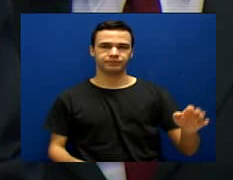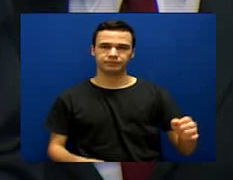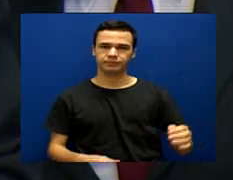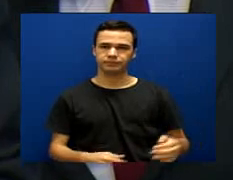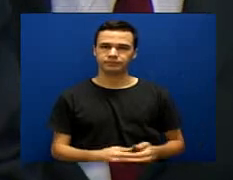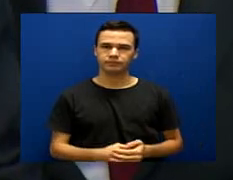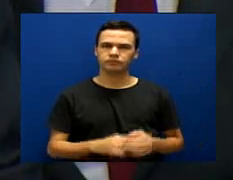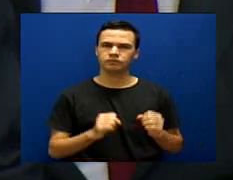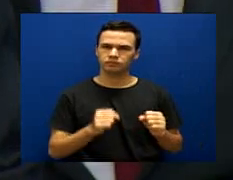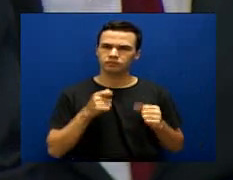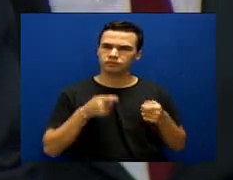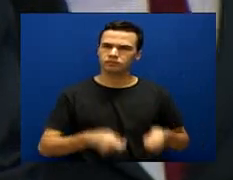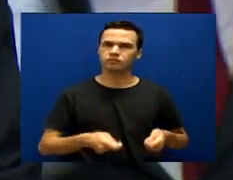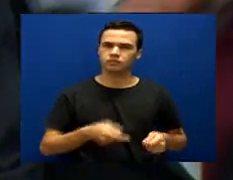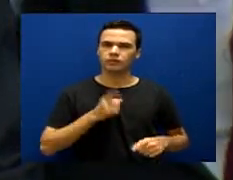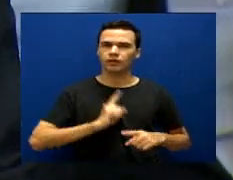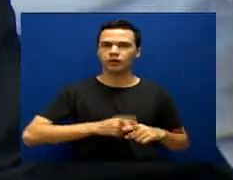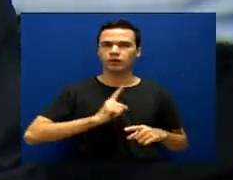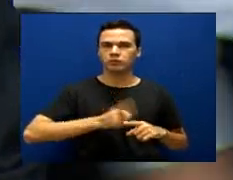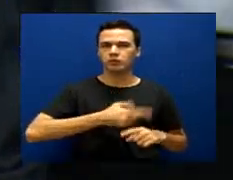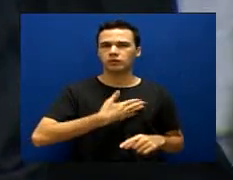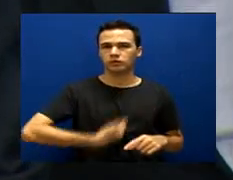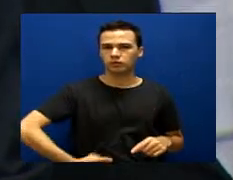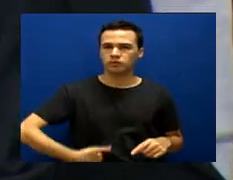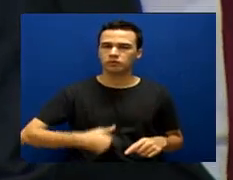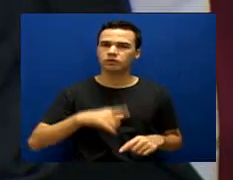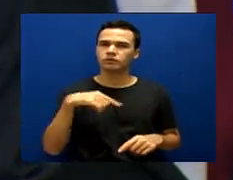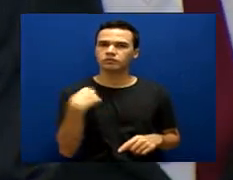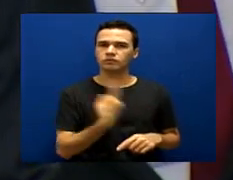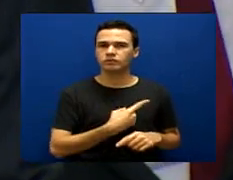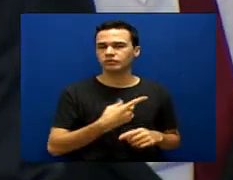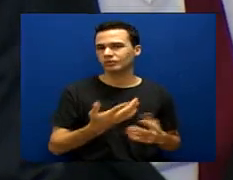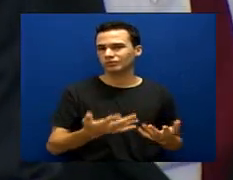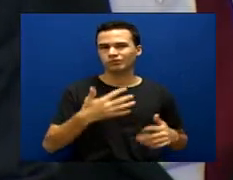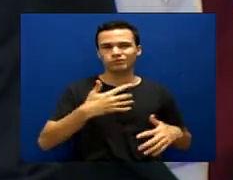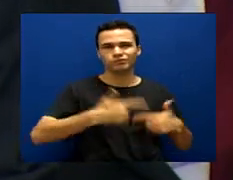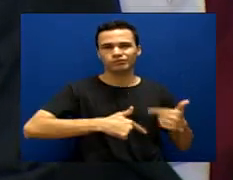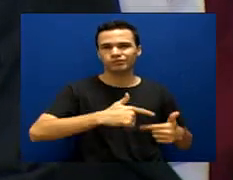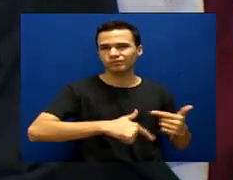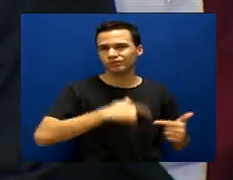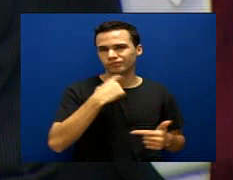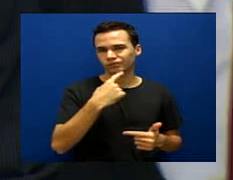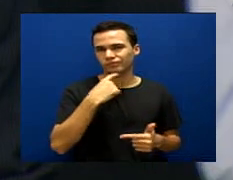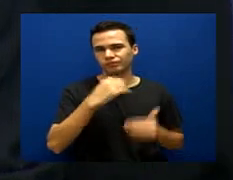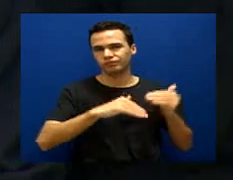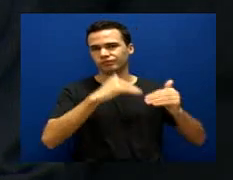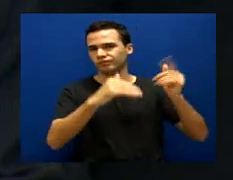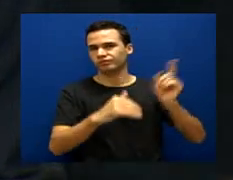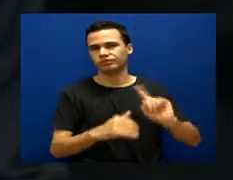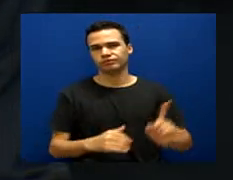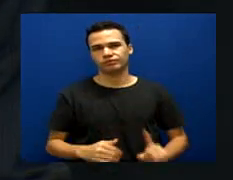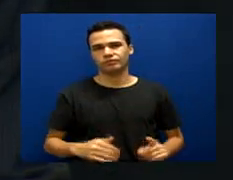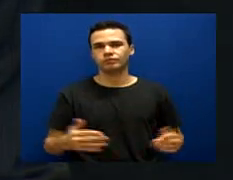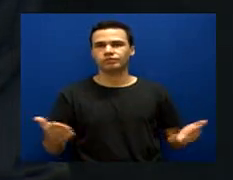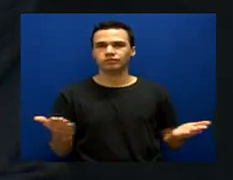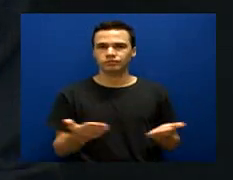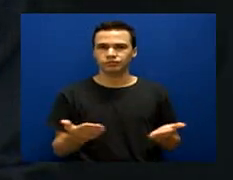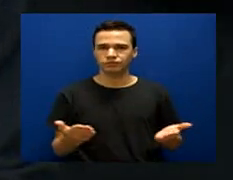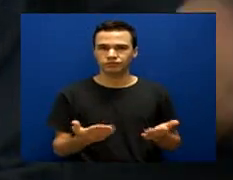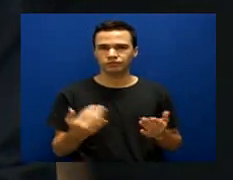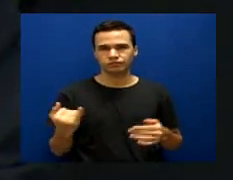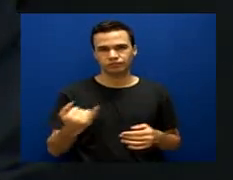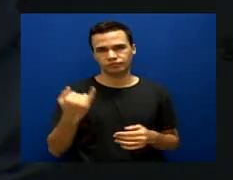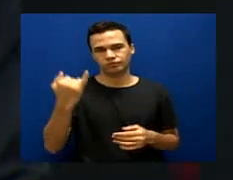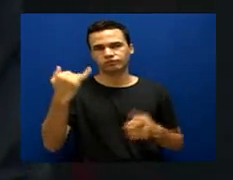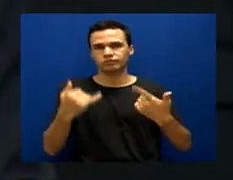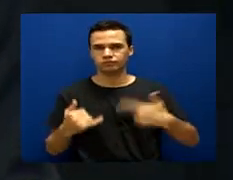mais forte por parte do poder público, senão nós vamos estar enxugando gelo, como alguém já falou aqui mesmo. Seria importante, em primeiro